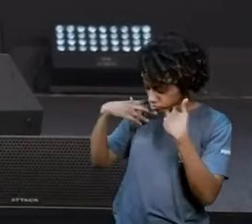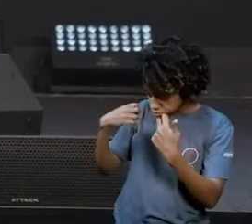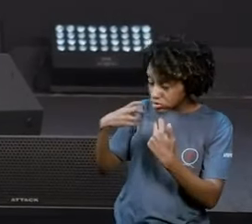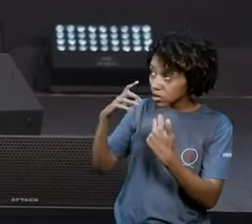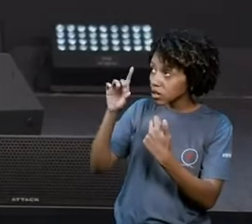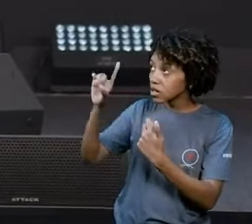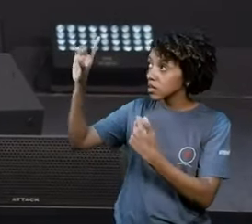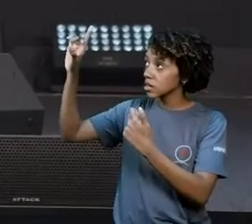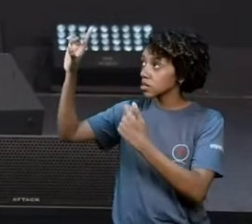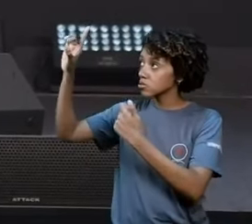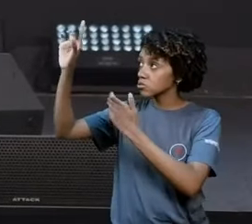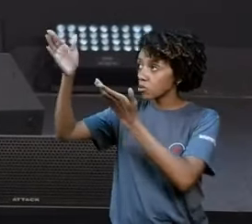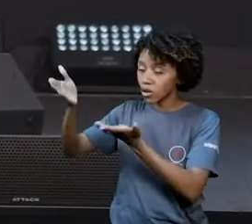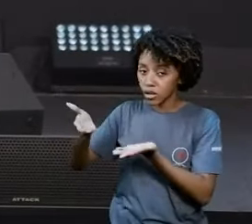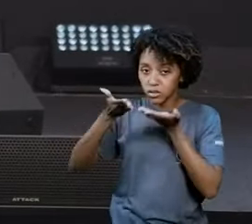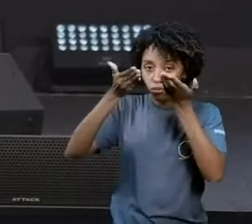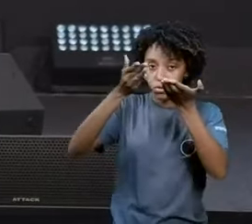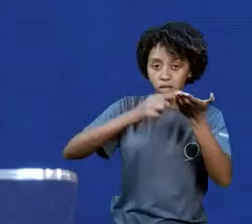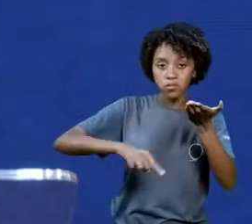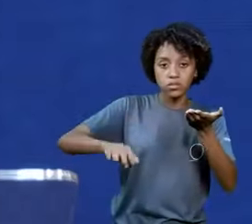ele vos exaltará